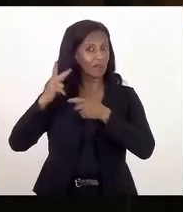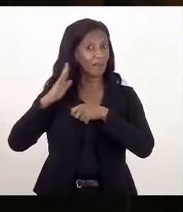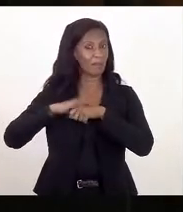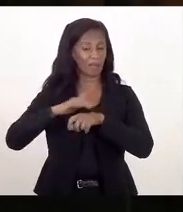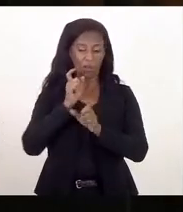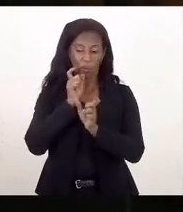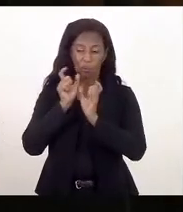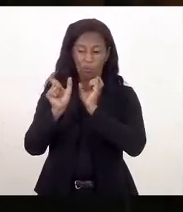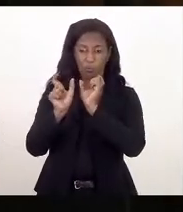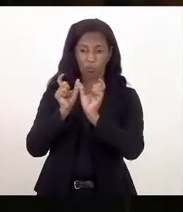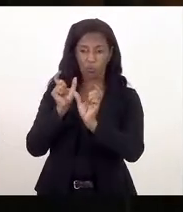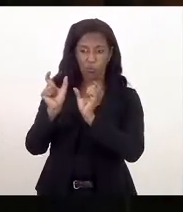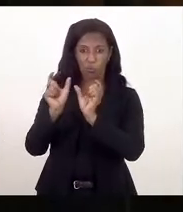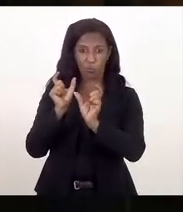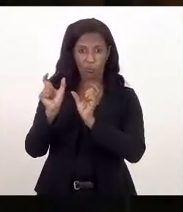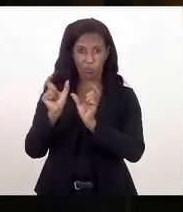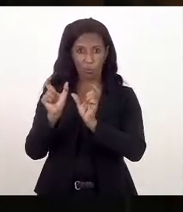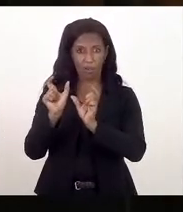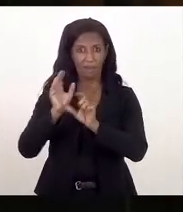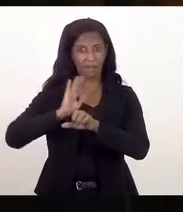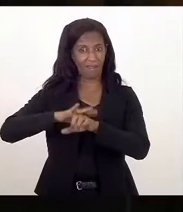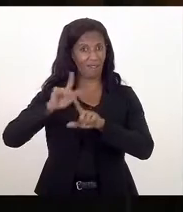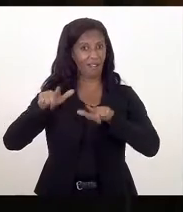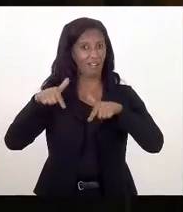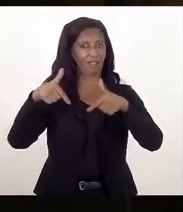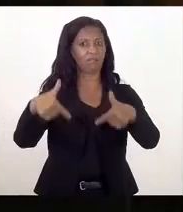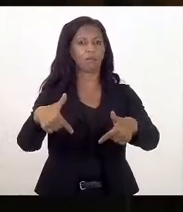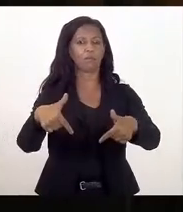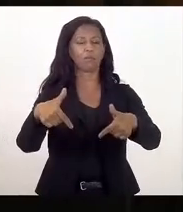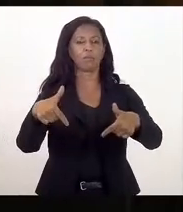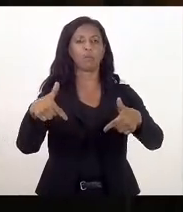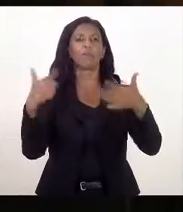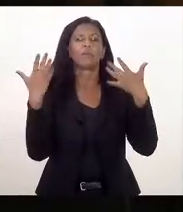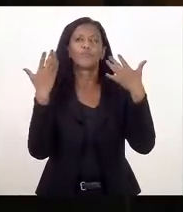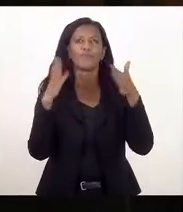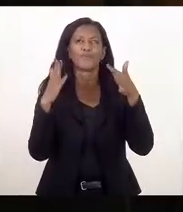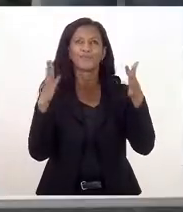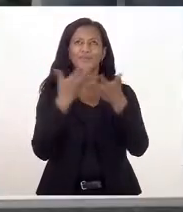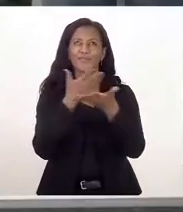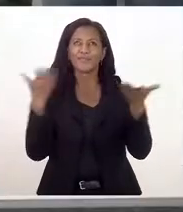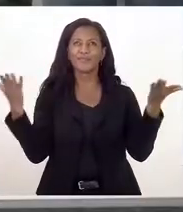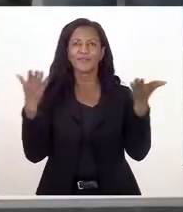palavras, é ser colocado em prática. Parabéns a todos vocês.